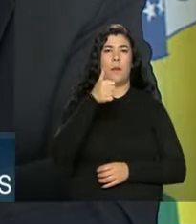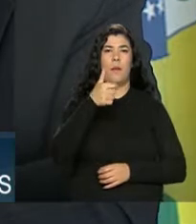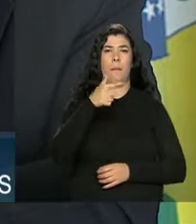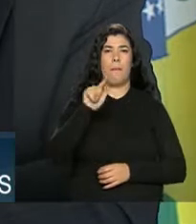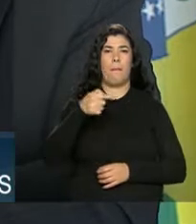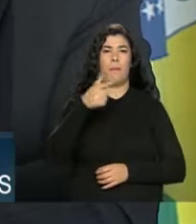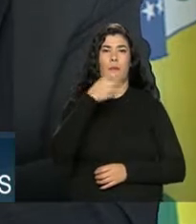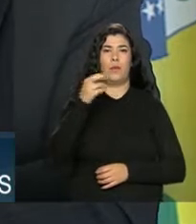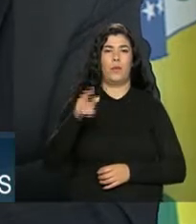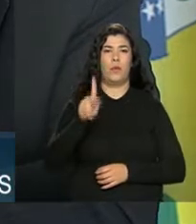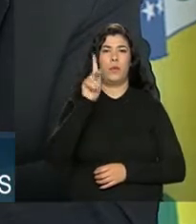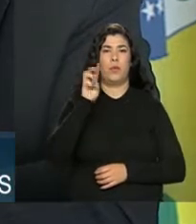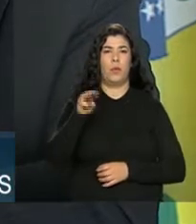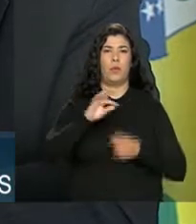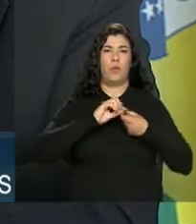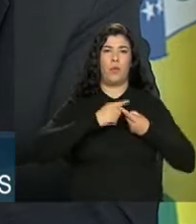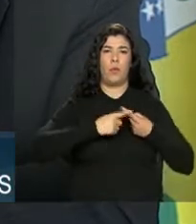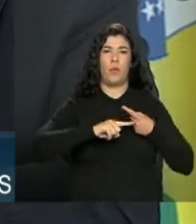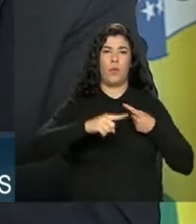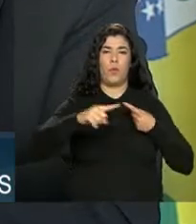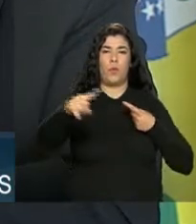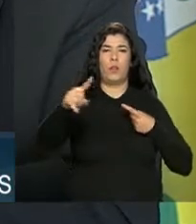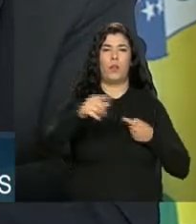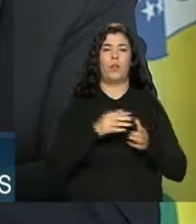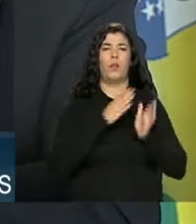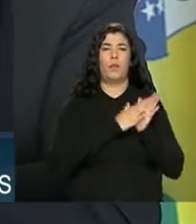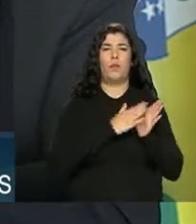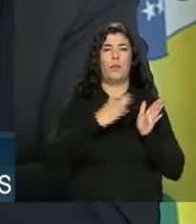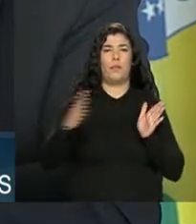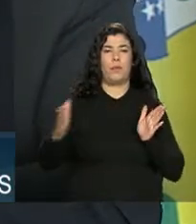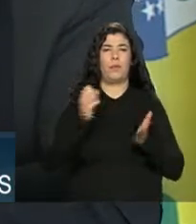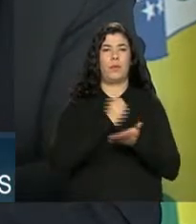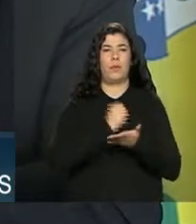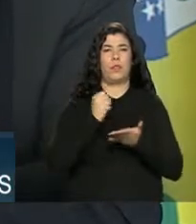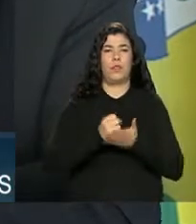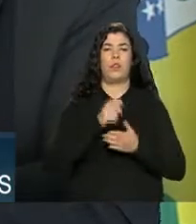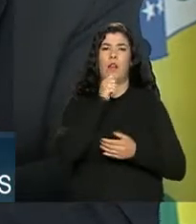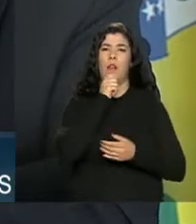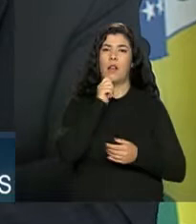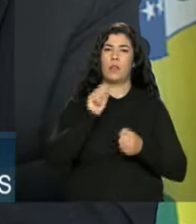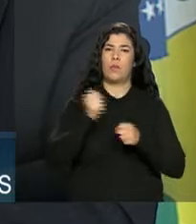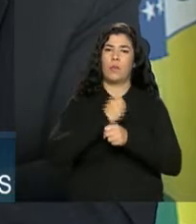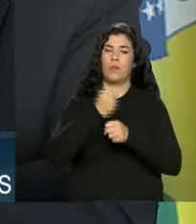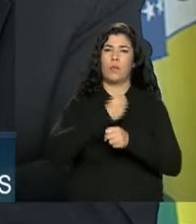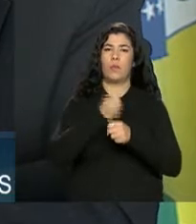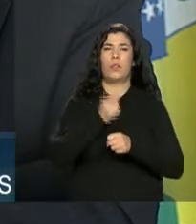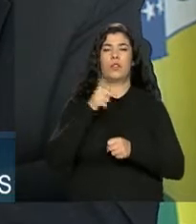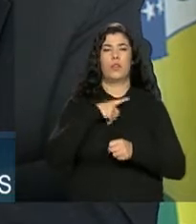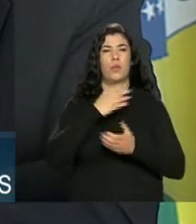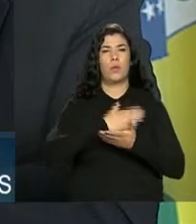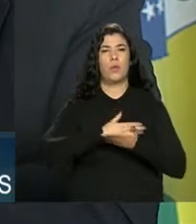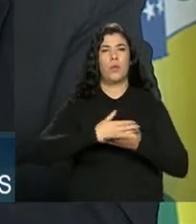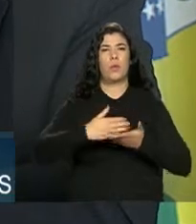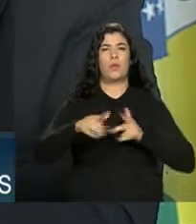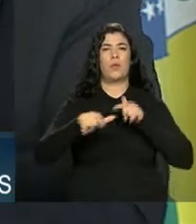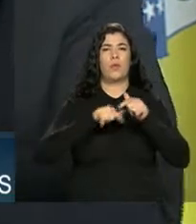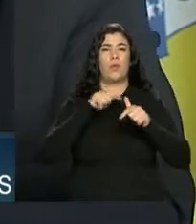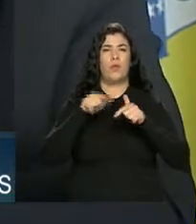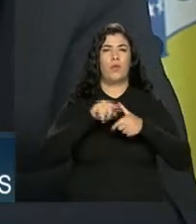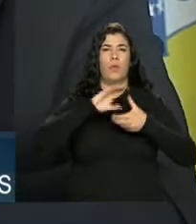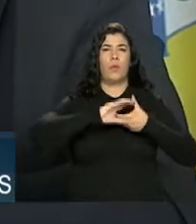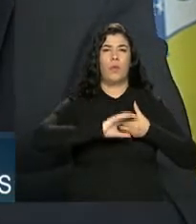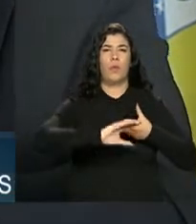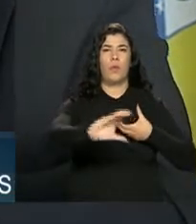km de extensão primeiro trecho que tá contratado está em execução e parcialmente já funcionando atendendo